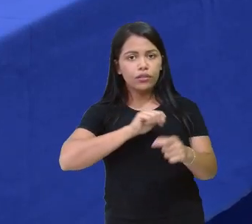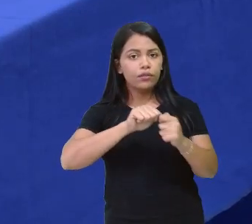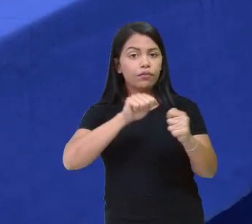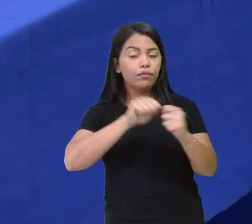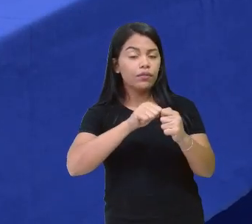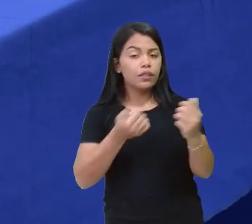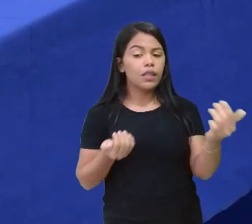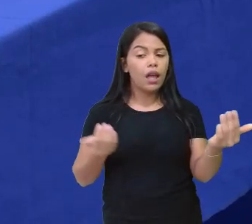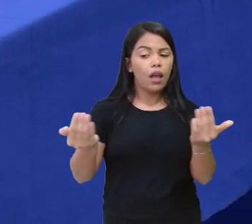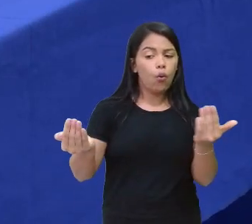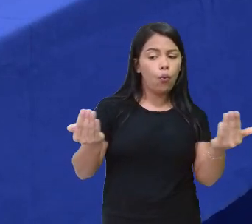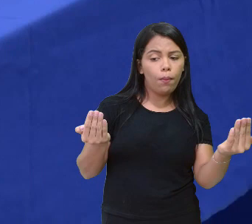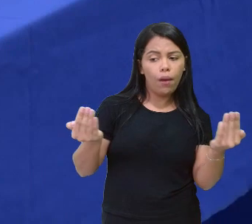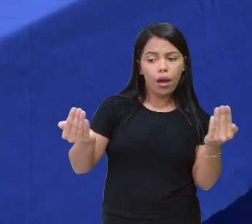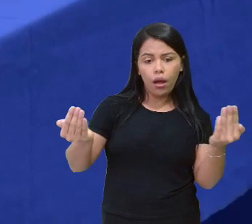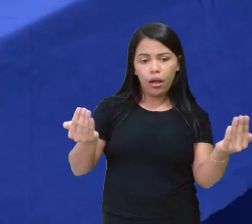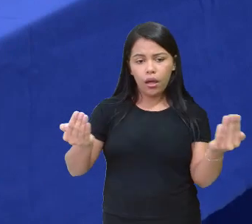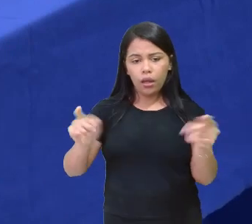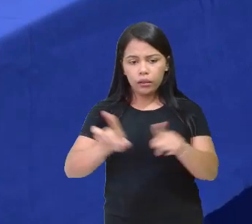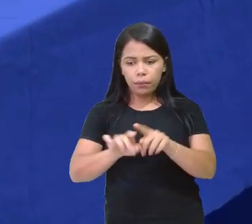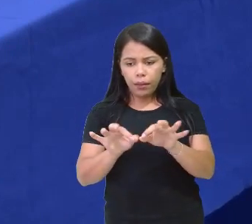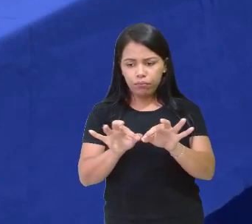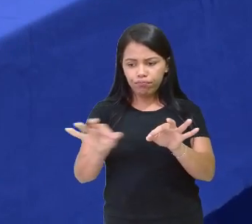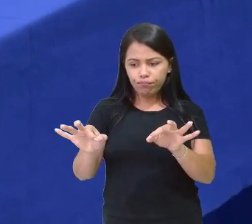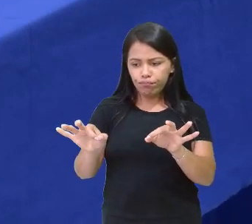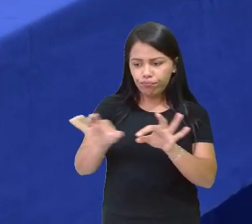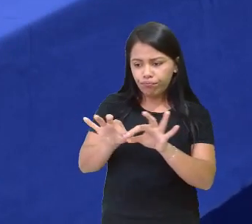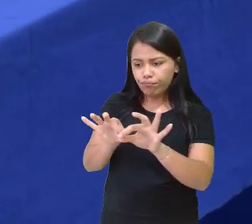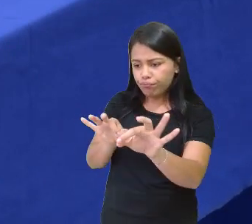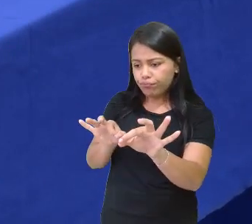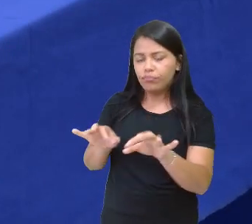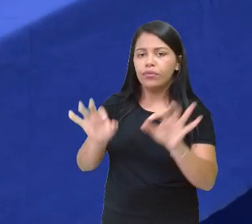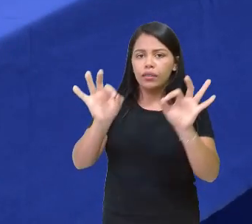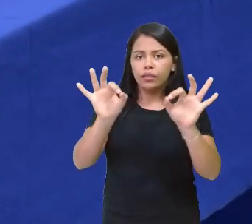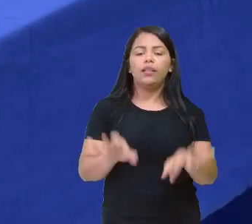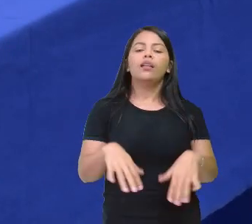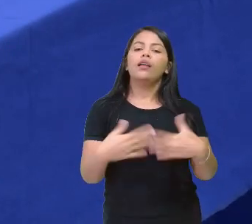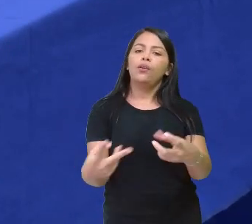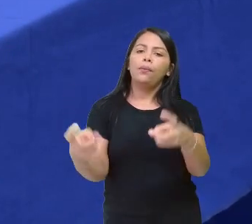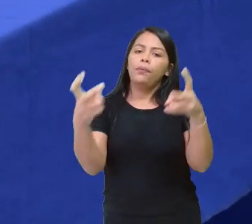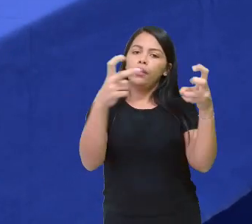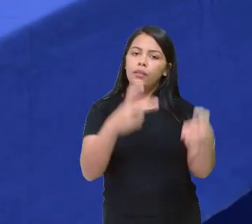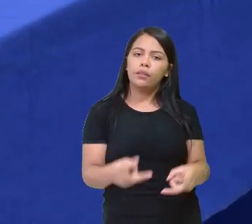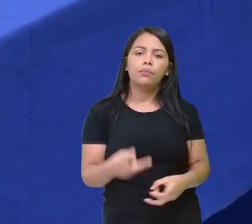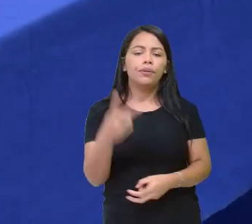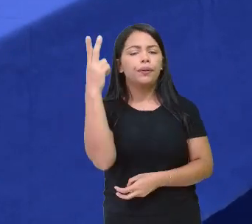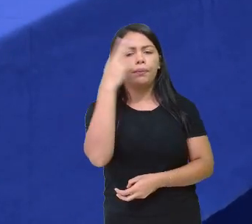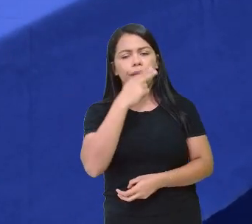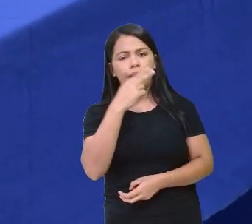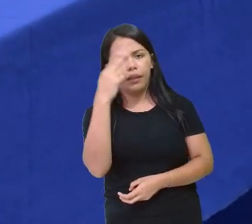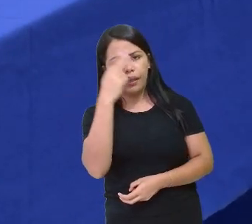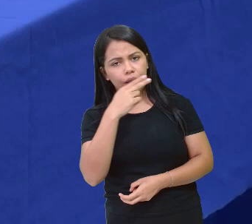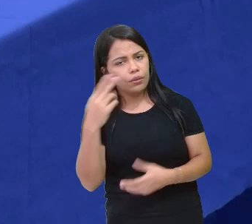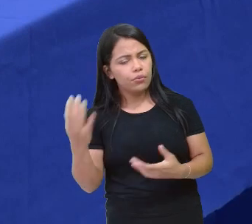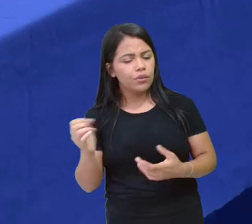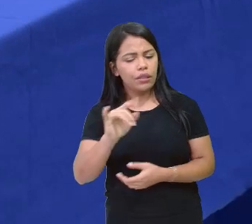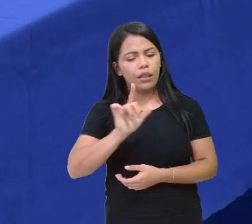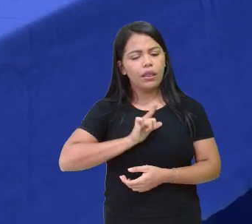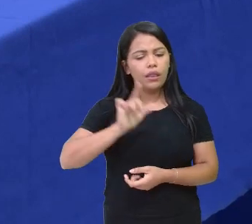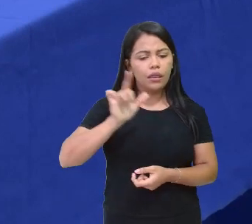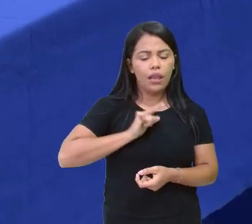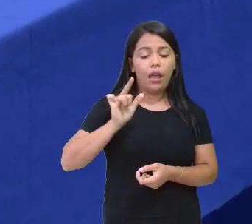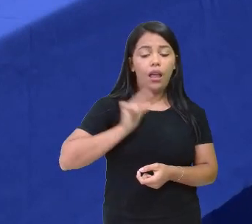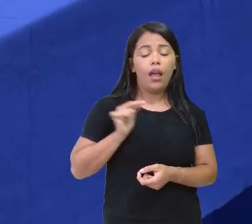fazer comparações e medições aqui. Então, percebam que mesmo figuras